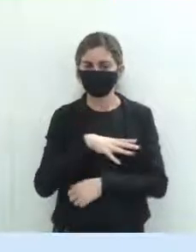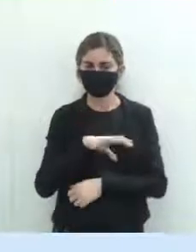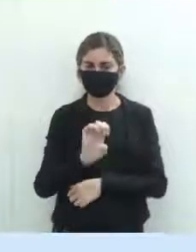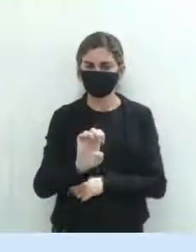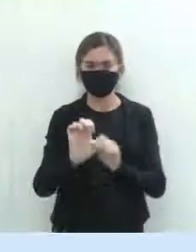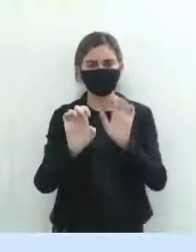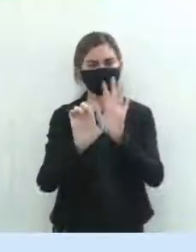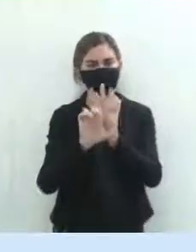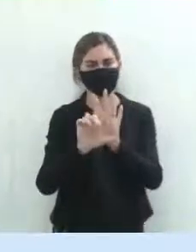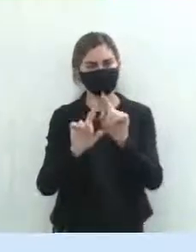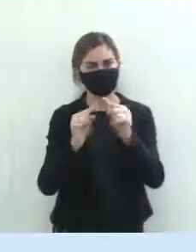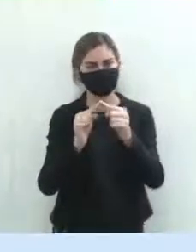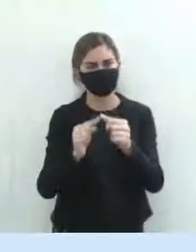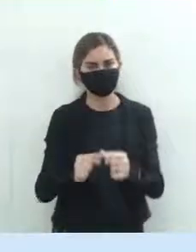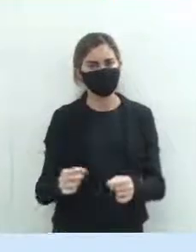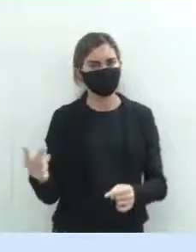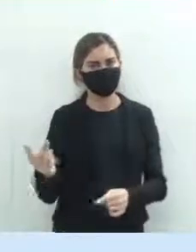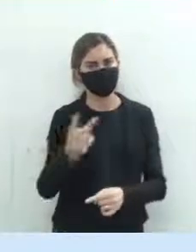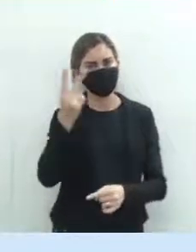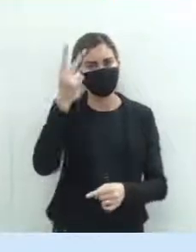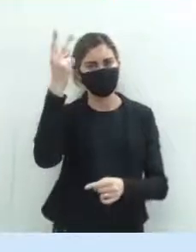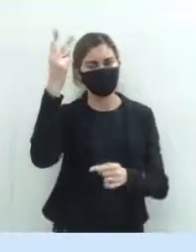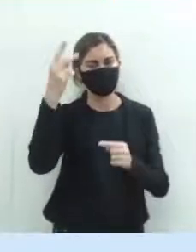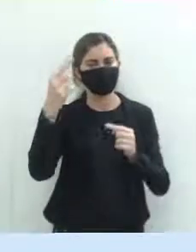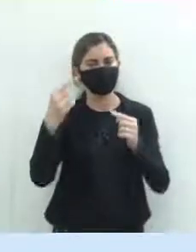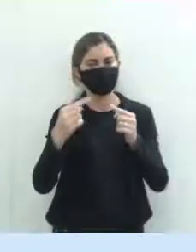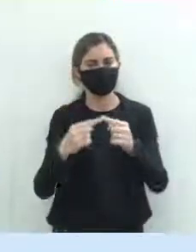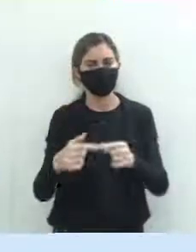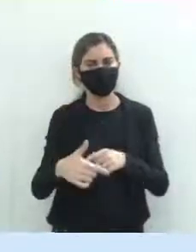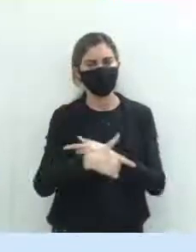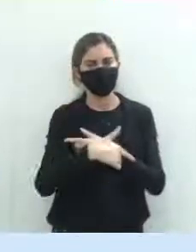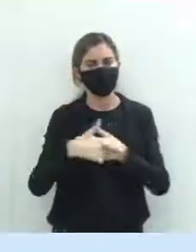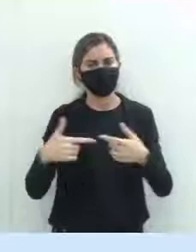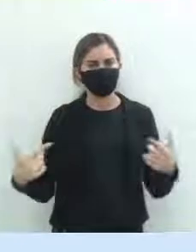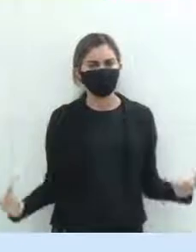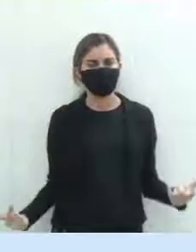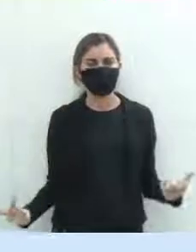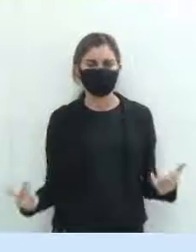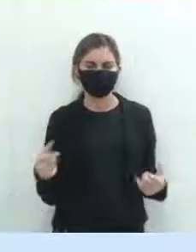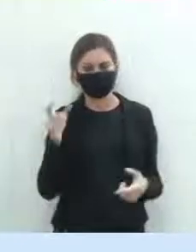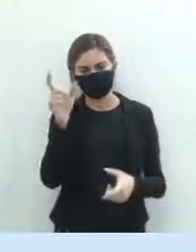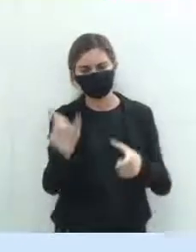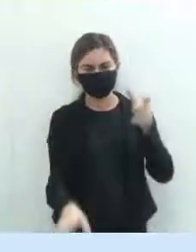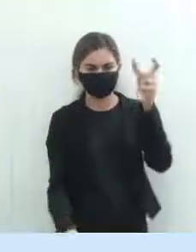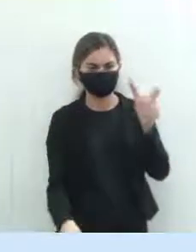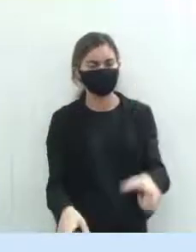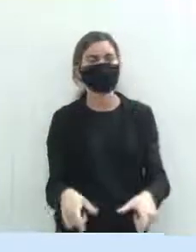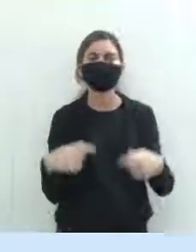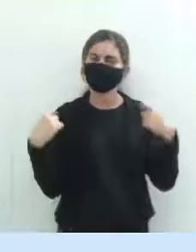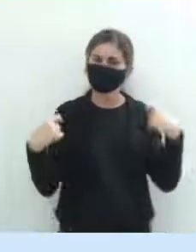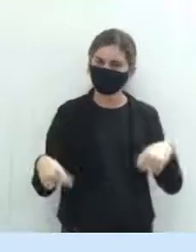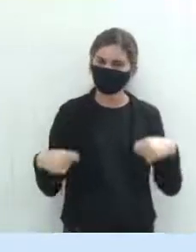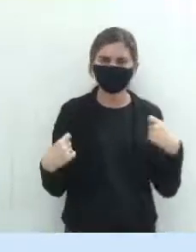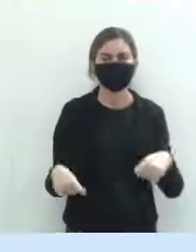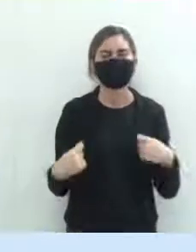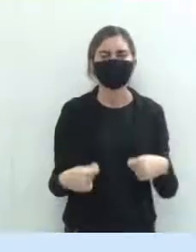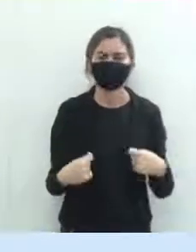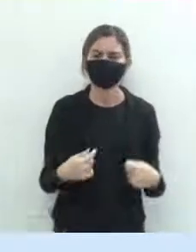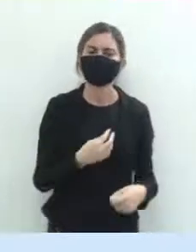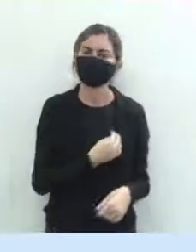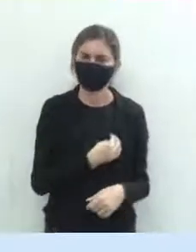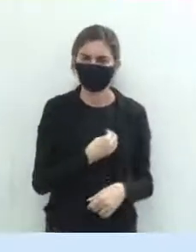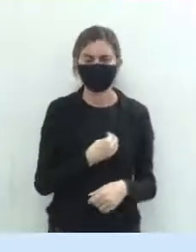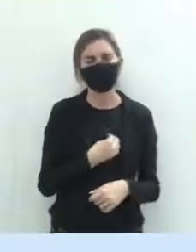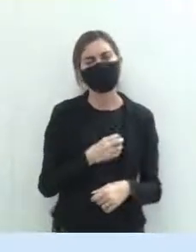a aplicação desses valores e dessa moral para aquelas pessoas que necessitam viver,